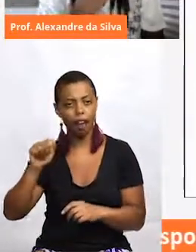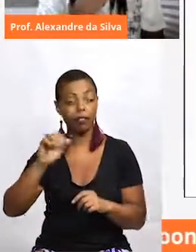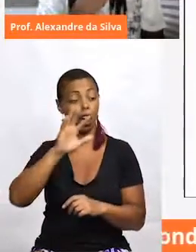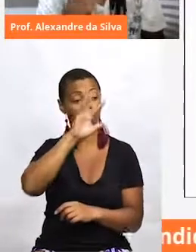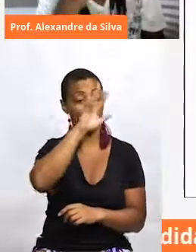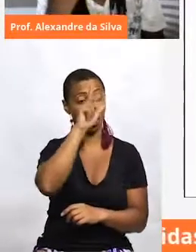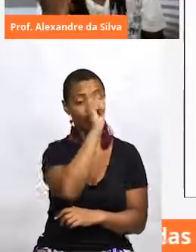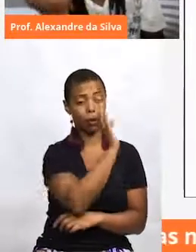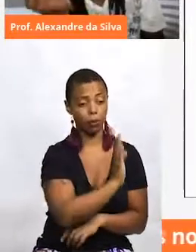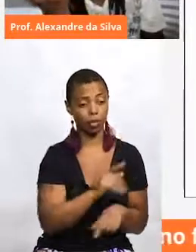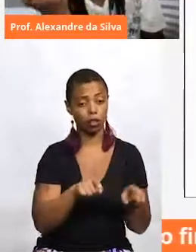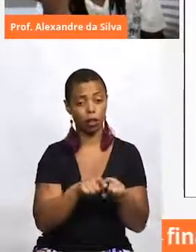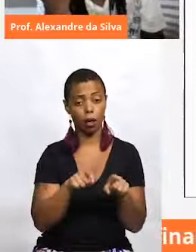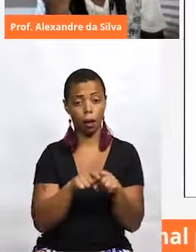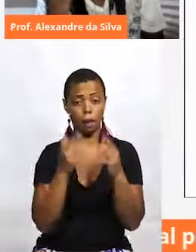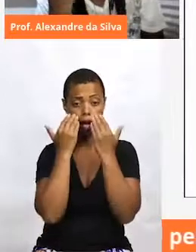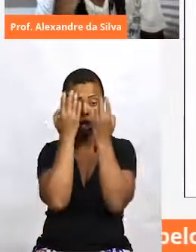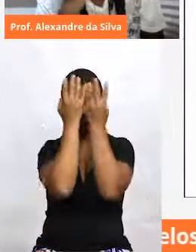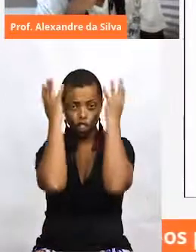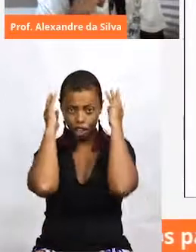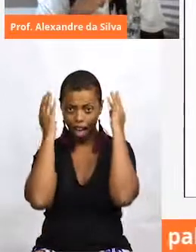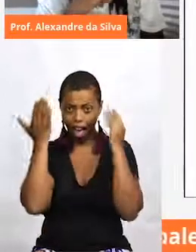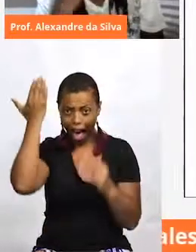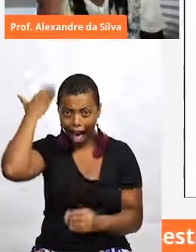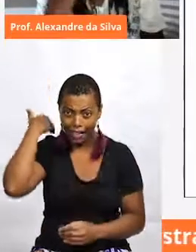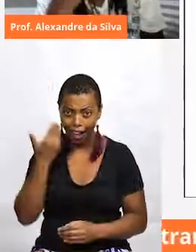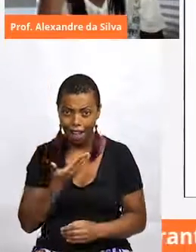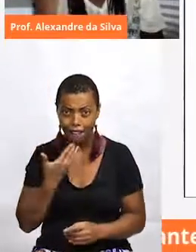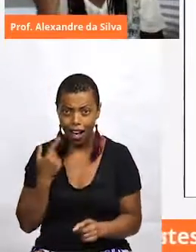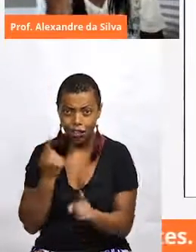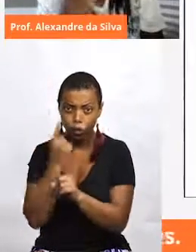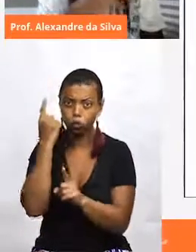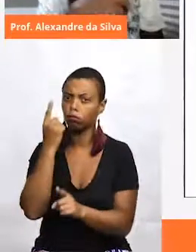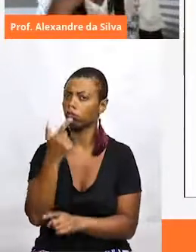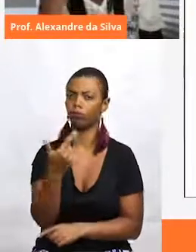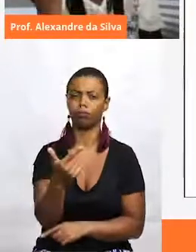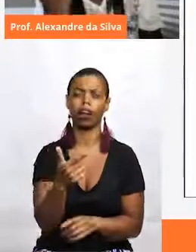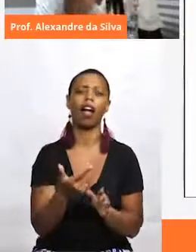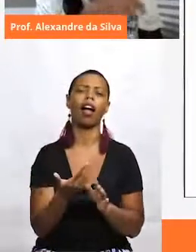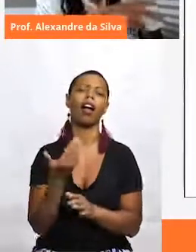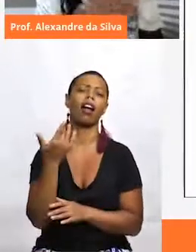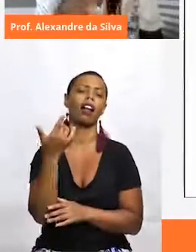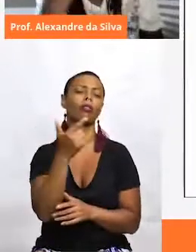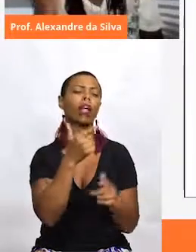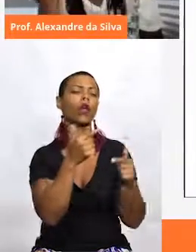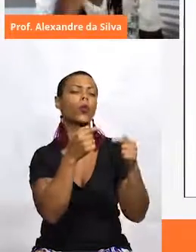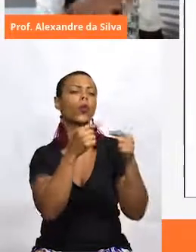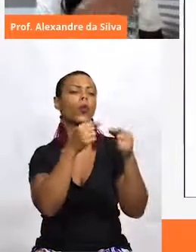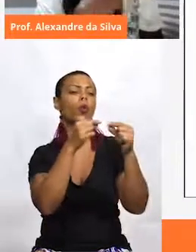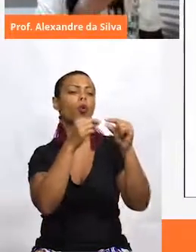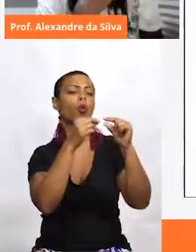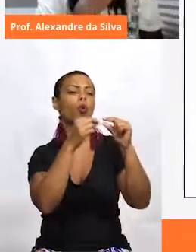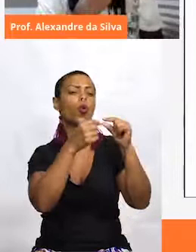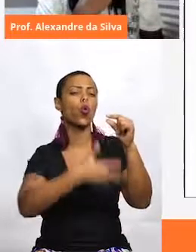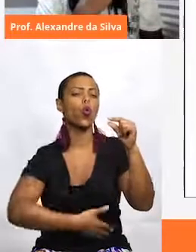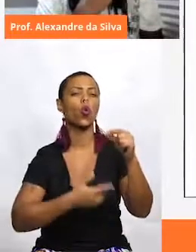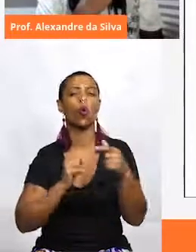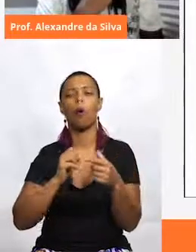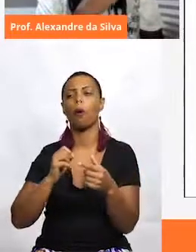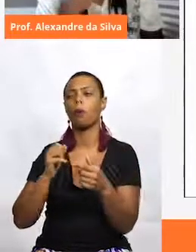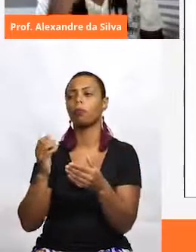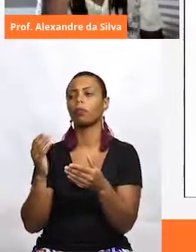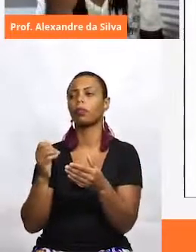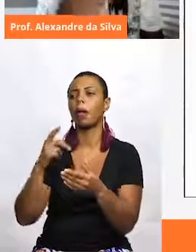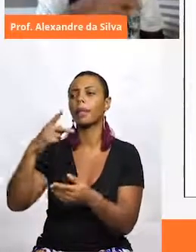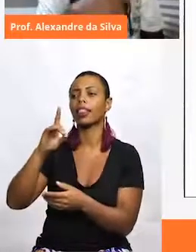indígena, ela não era tão fácil assim. Então, não existia Google, não existia esses PDF que nós trocamos aí,